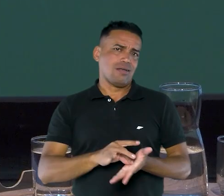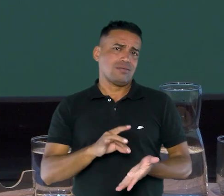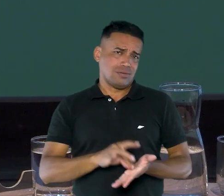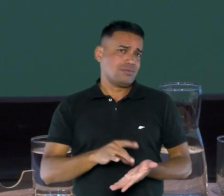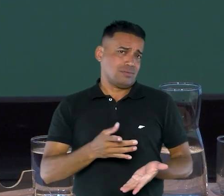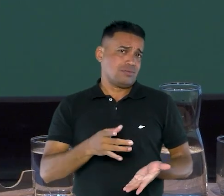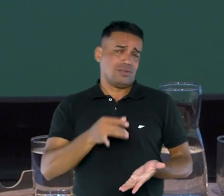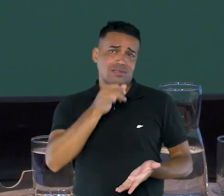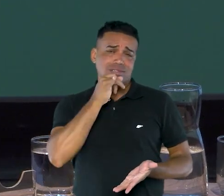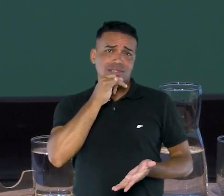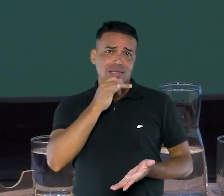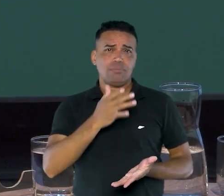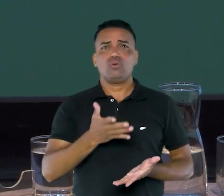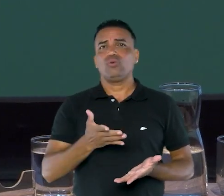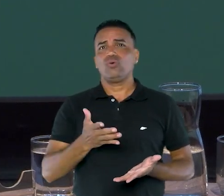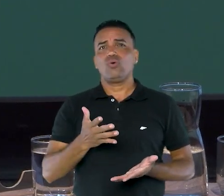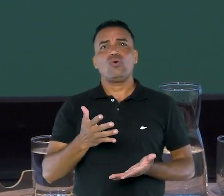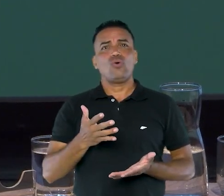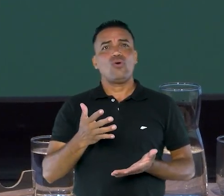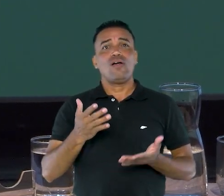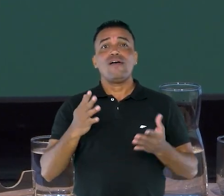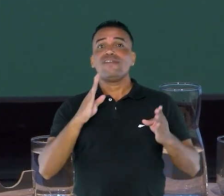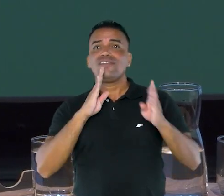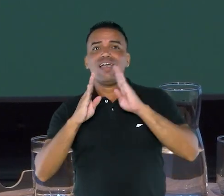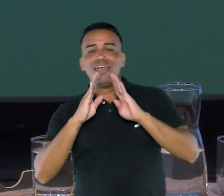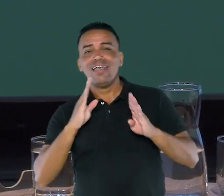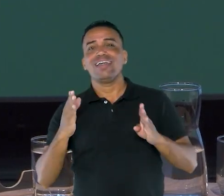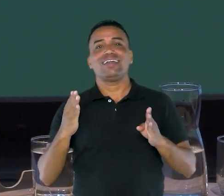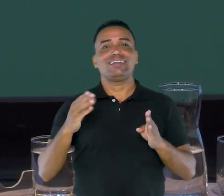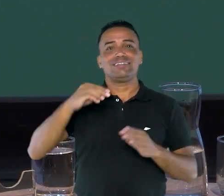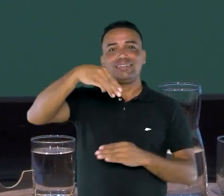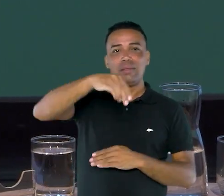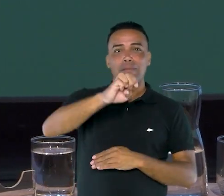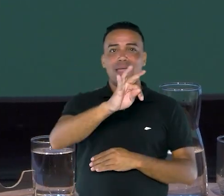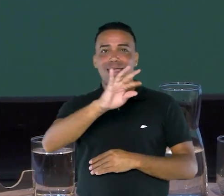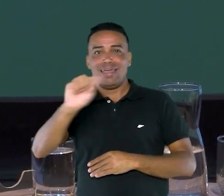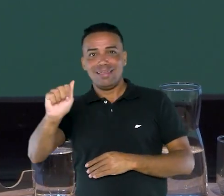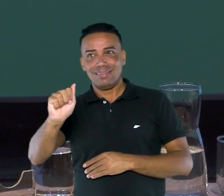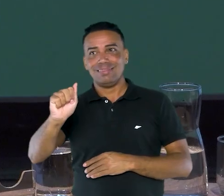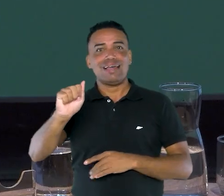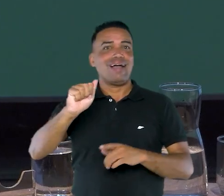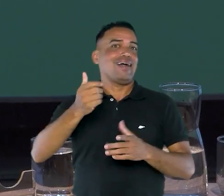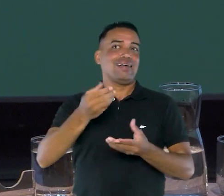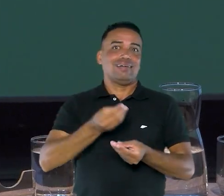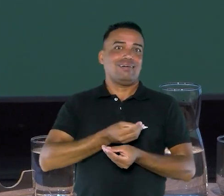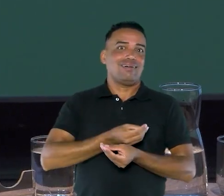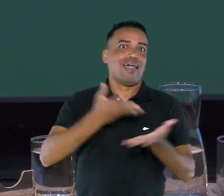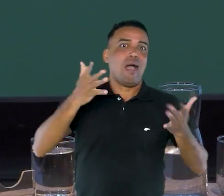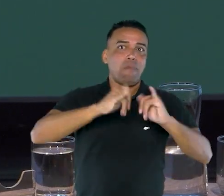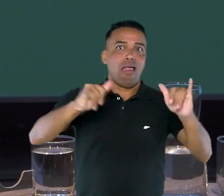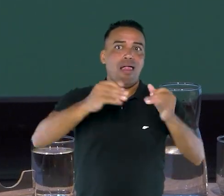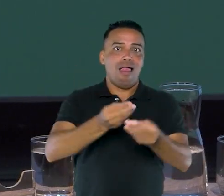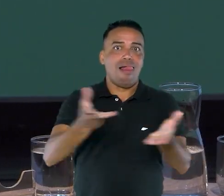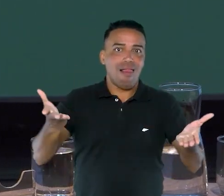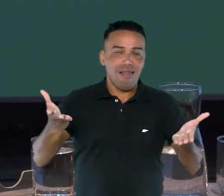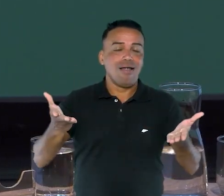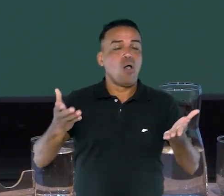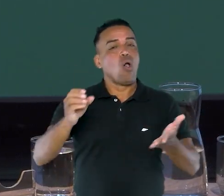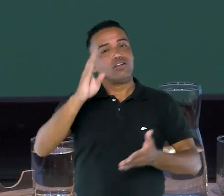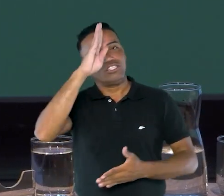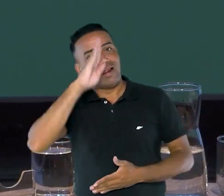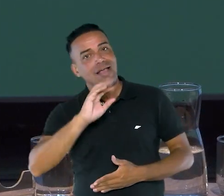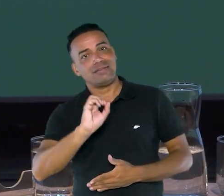Tanto que o Face, Meta, a galera está brigando pelos seus dados, se dá de graça, não dá e tal.